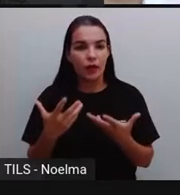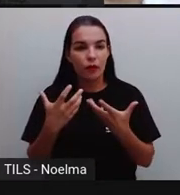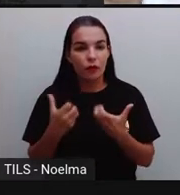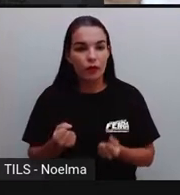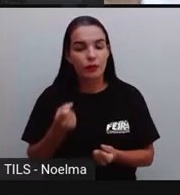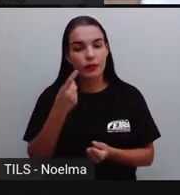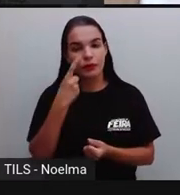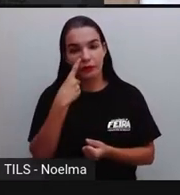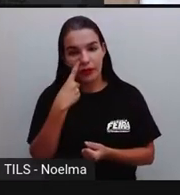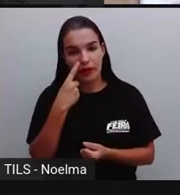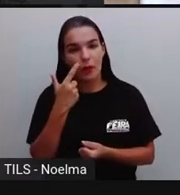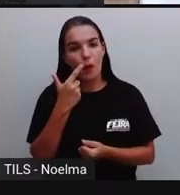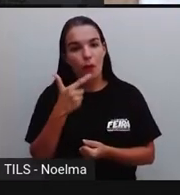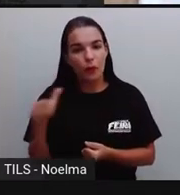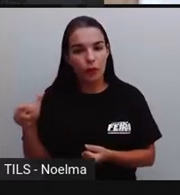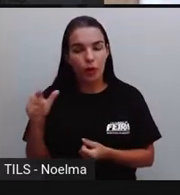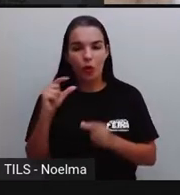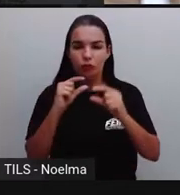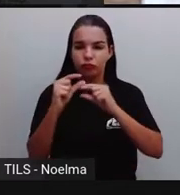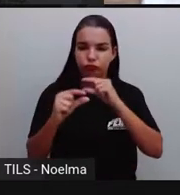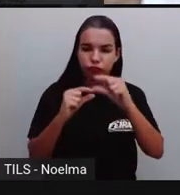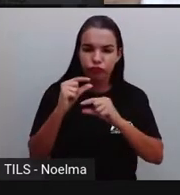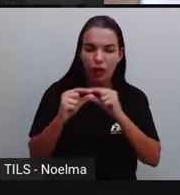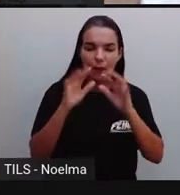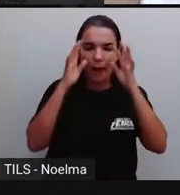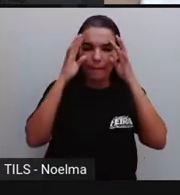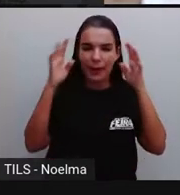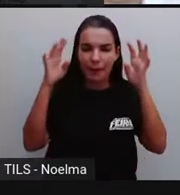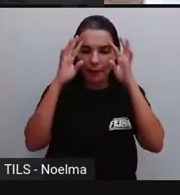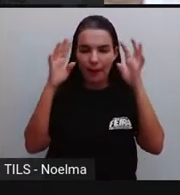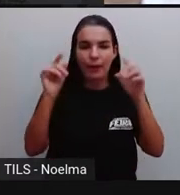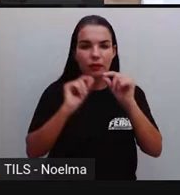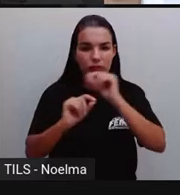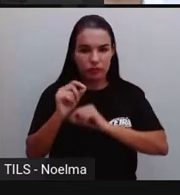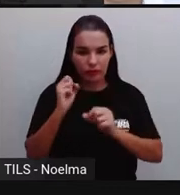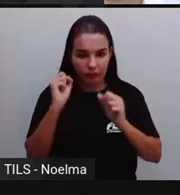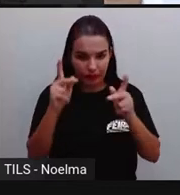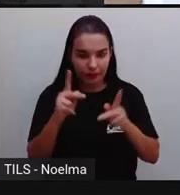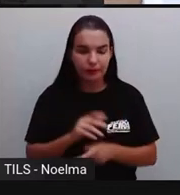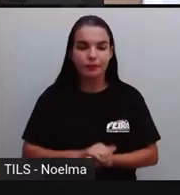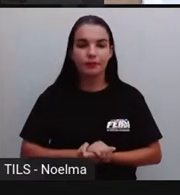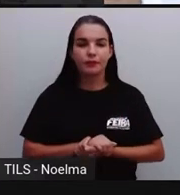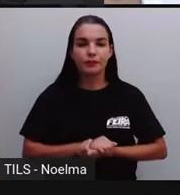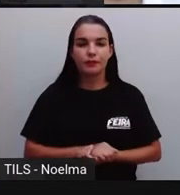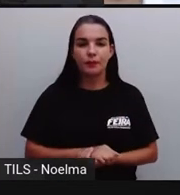refletir mais um pouco acerca dessas situações. Vamos lá?